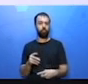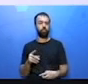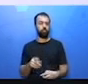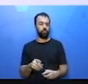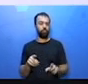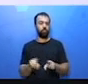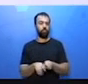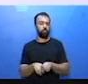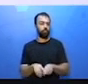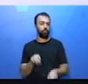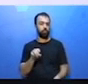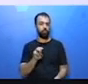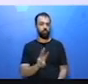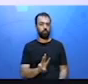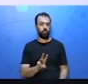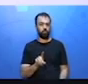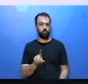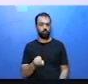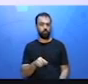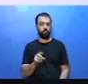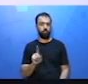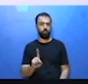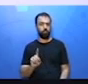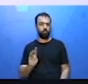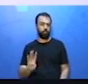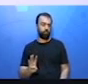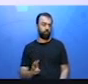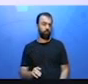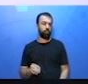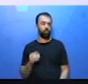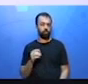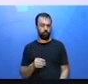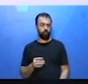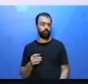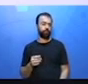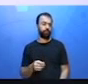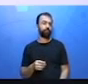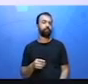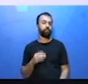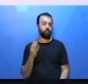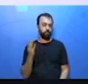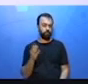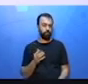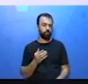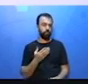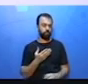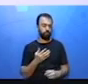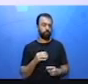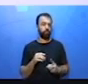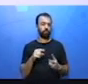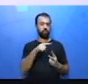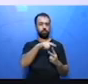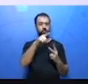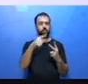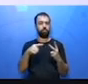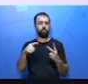Isso é bem interessante, né? Aqui está o π com algumas casas decimais,